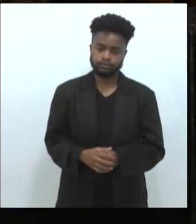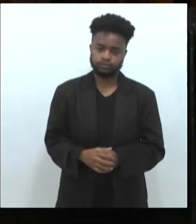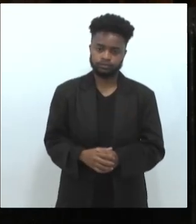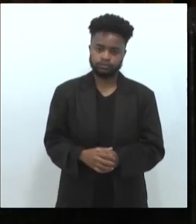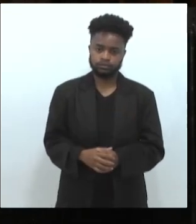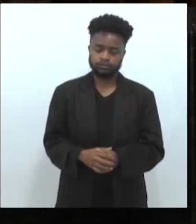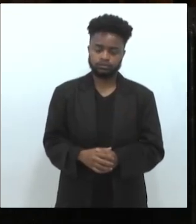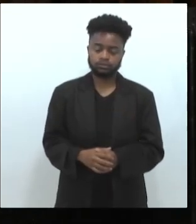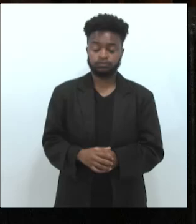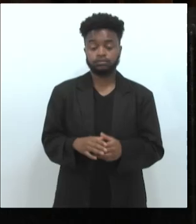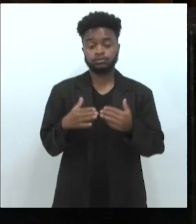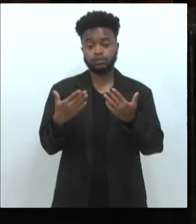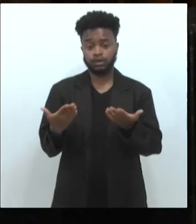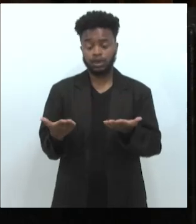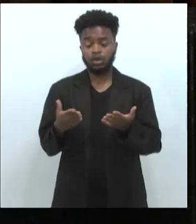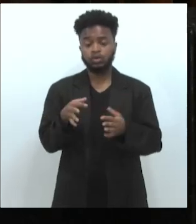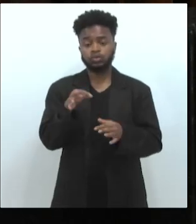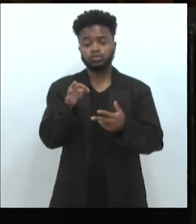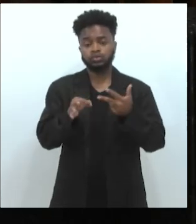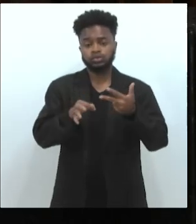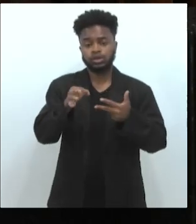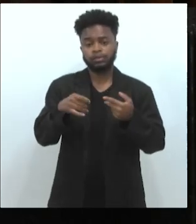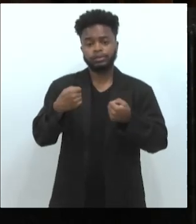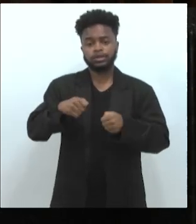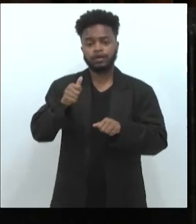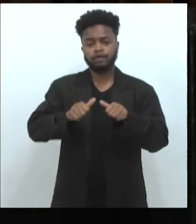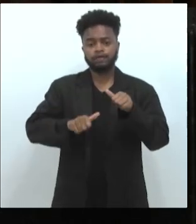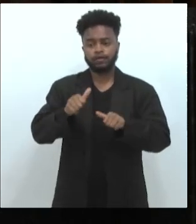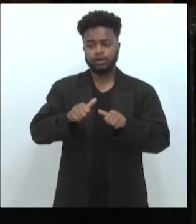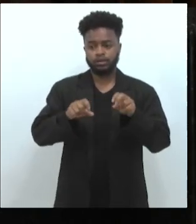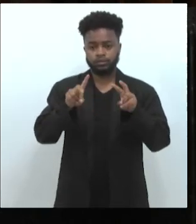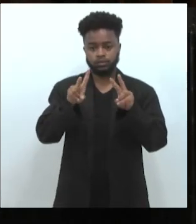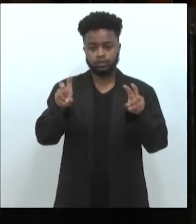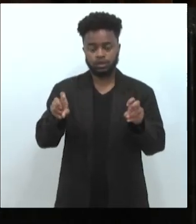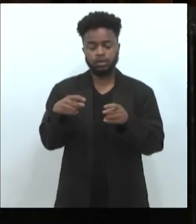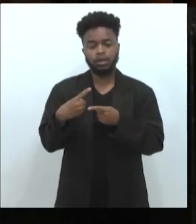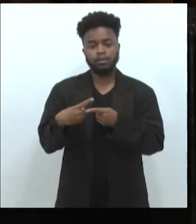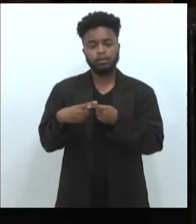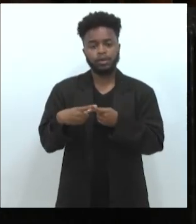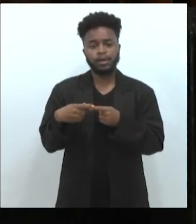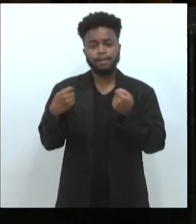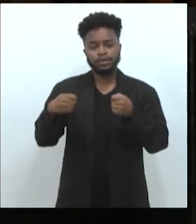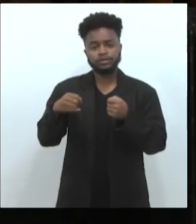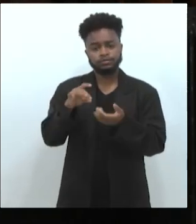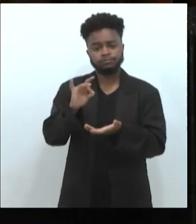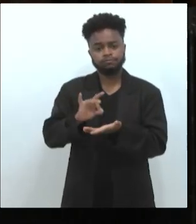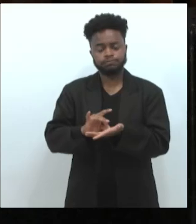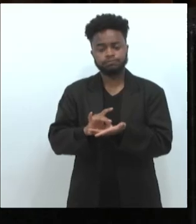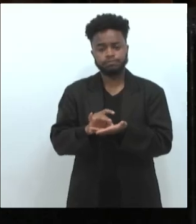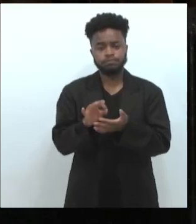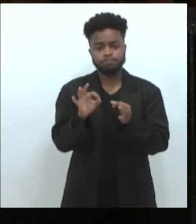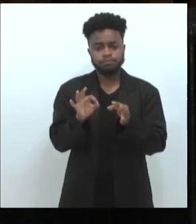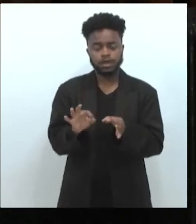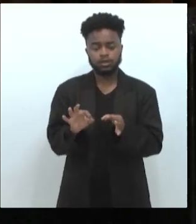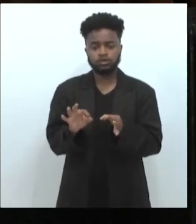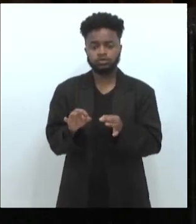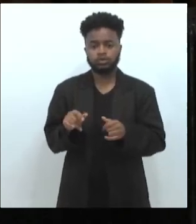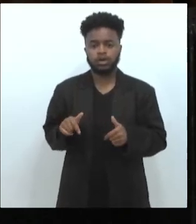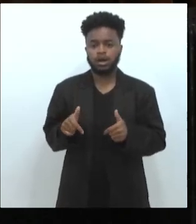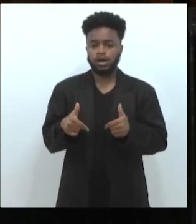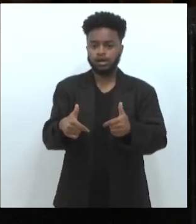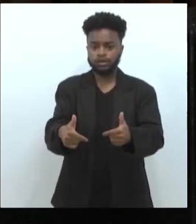judiciário precisa rever essa questão, para que se possa efetivamente fazer uma